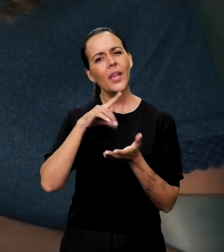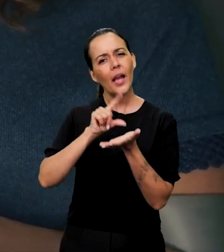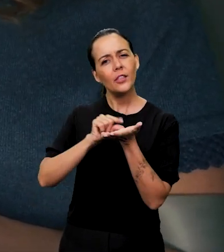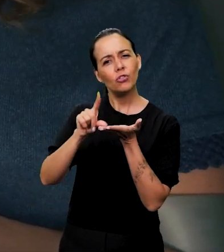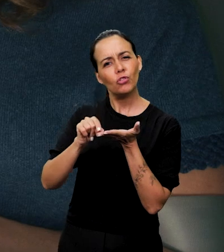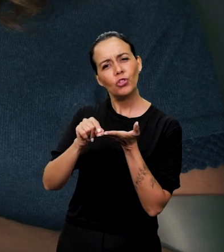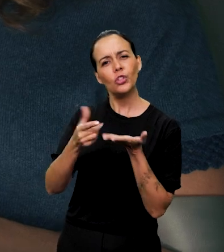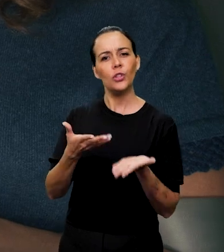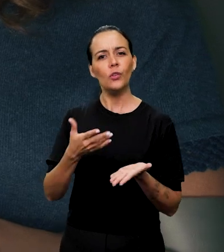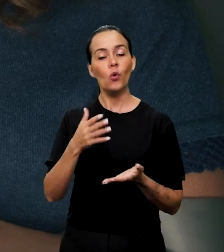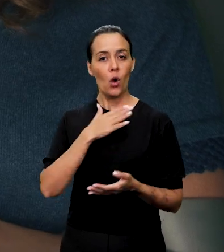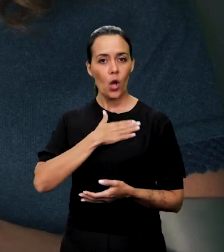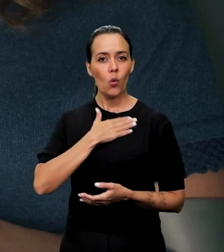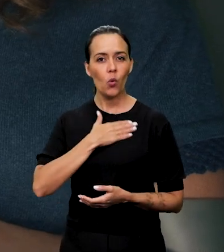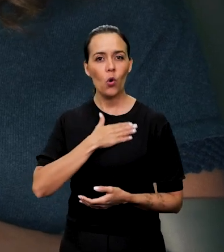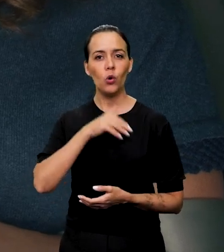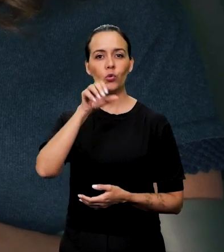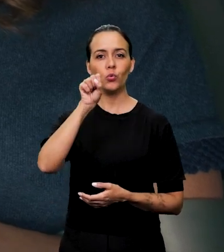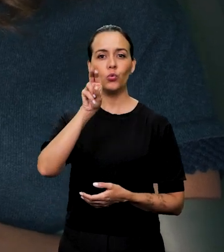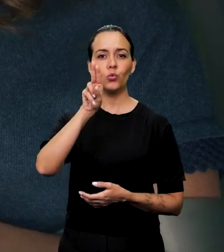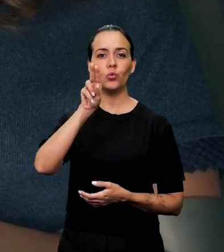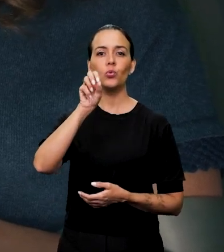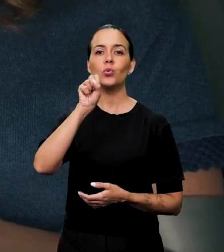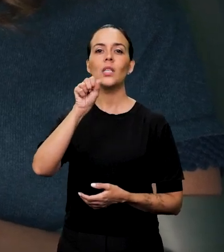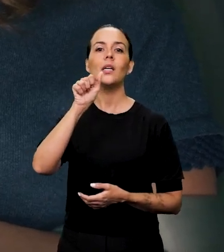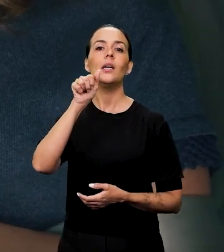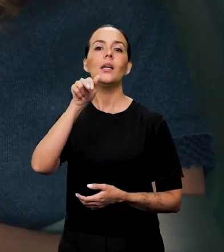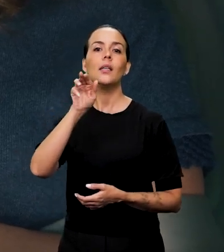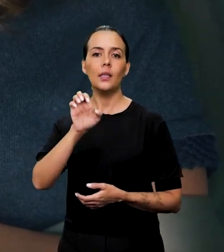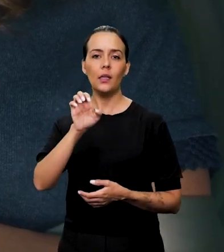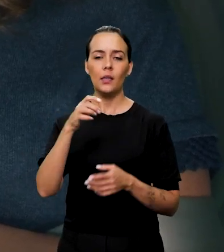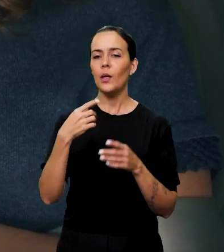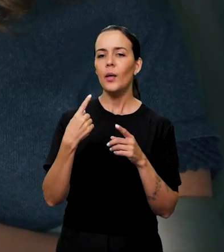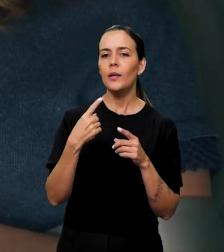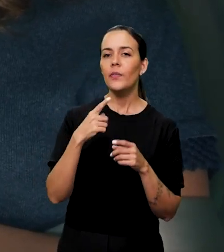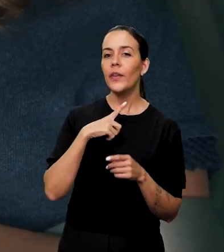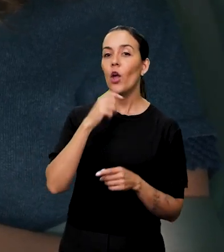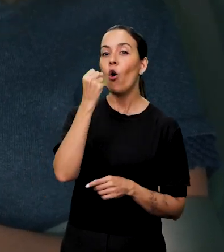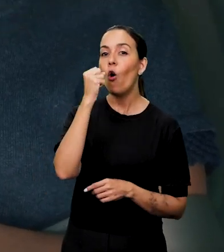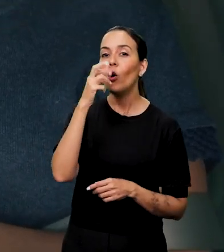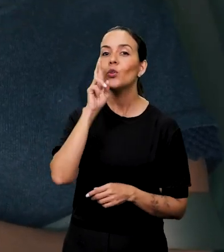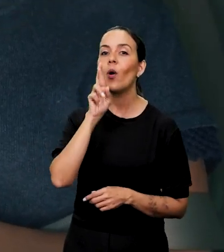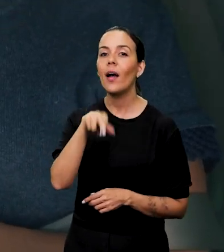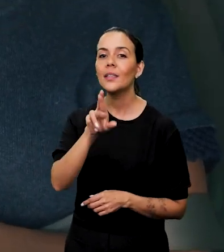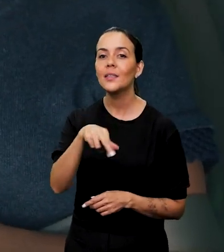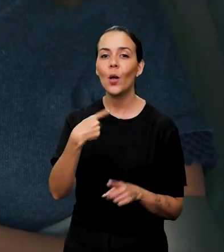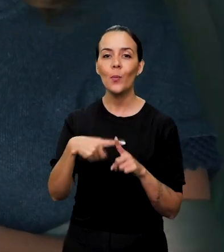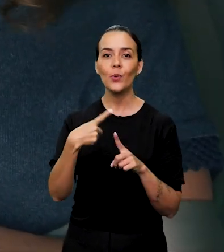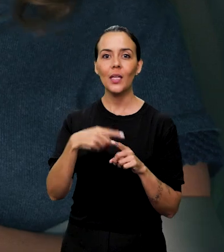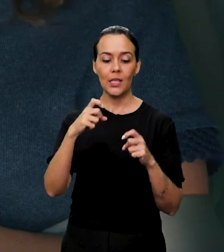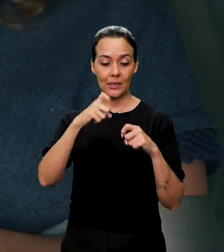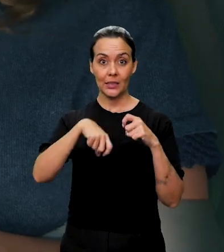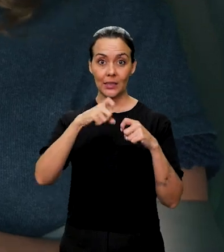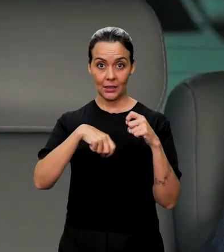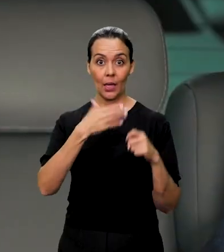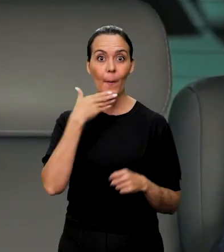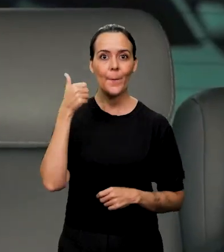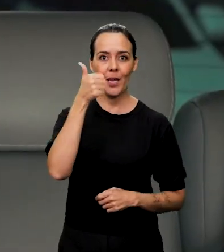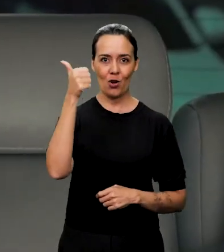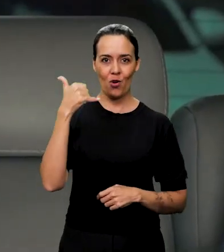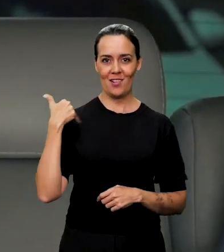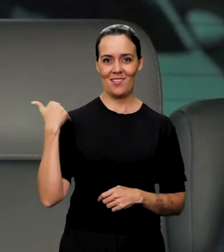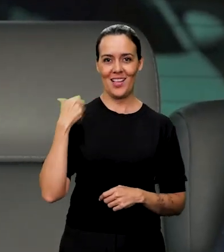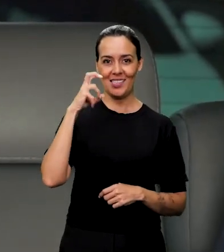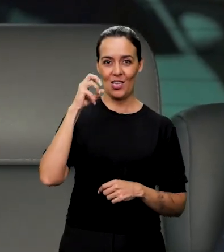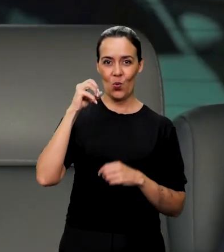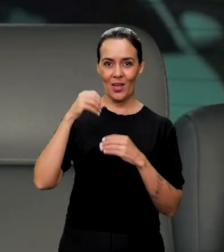Levin, que é intitulado 8 razões por que o sexo é melhor depois dos 50. Ângela E regala ela os olhos para separa nós. muito o